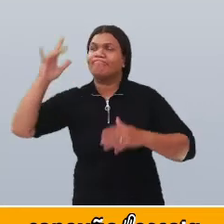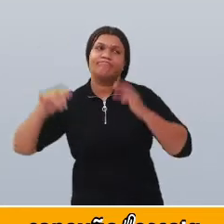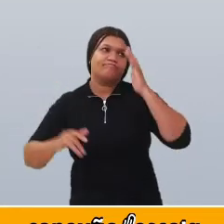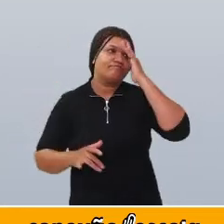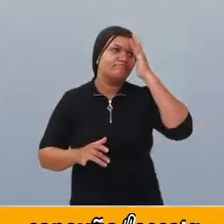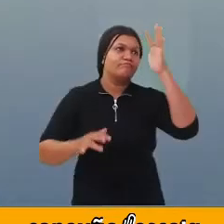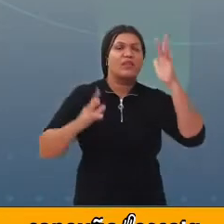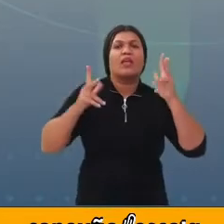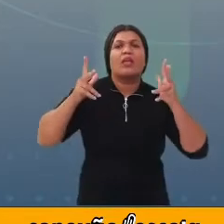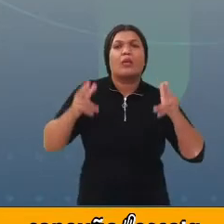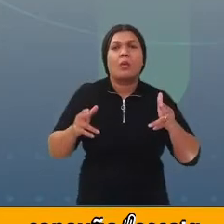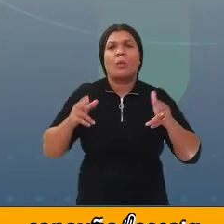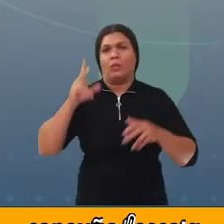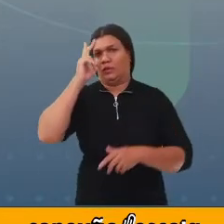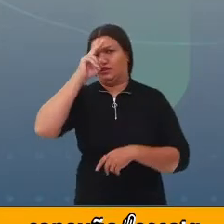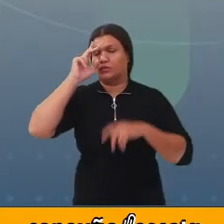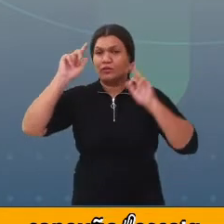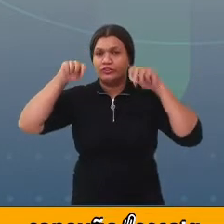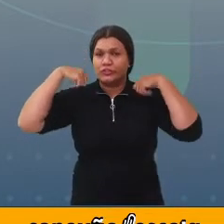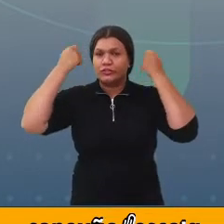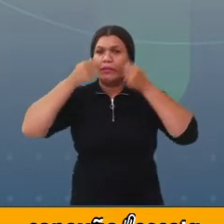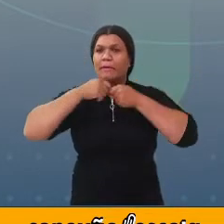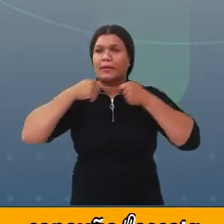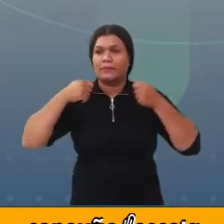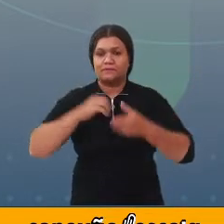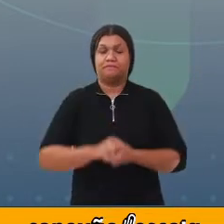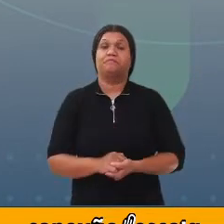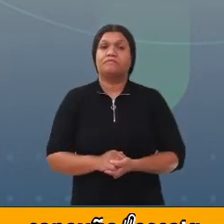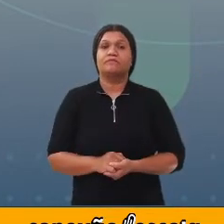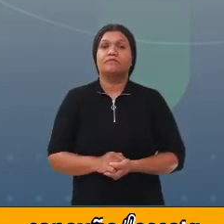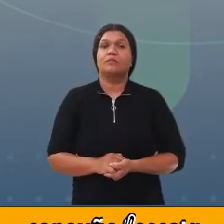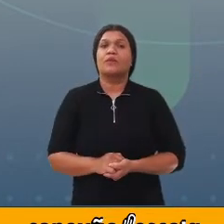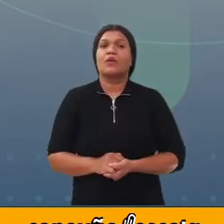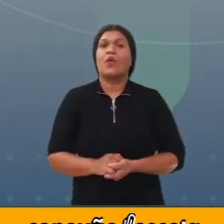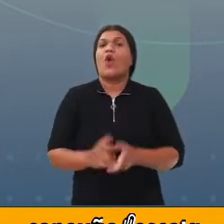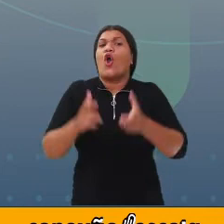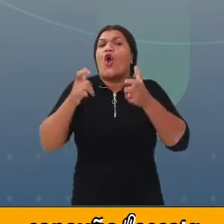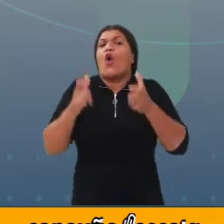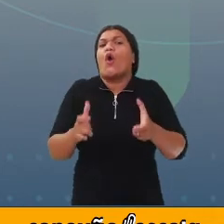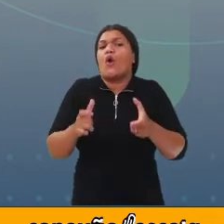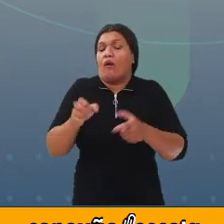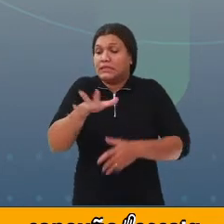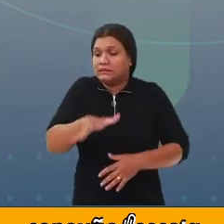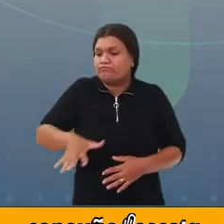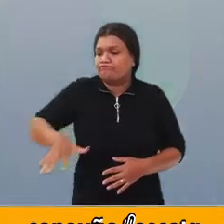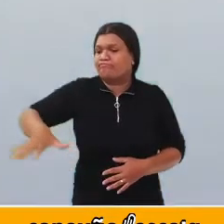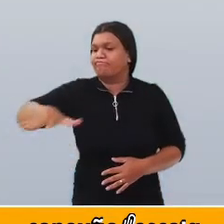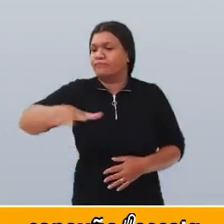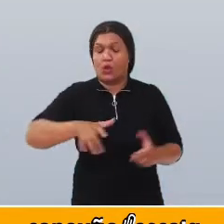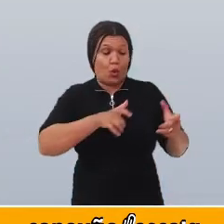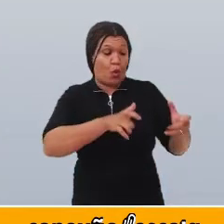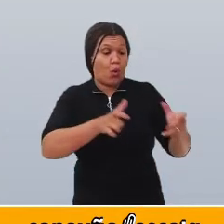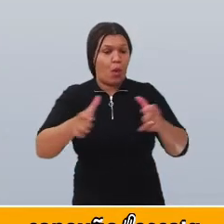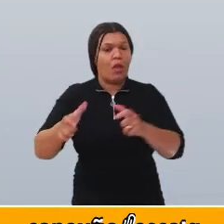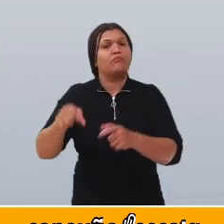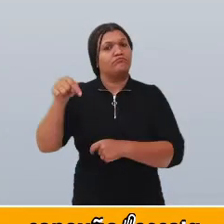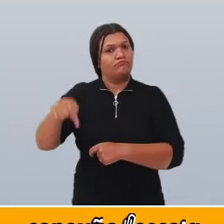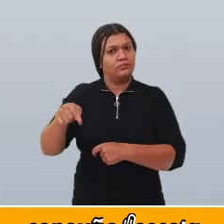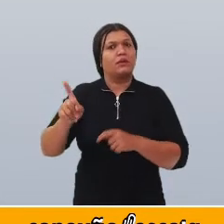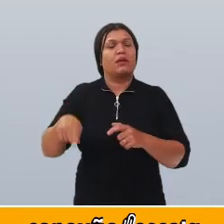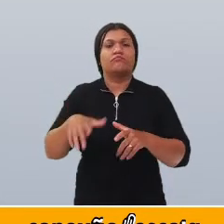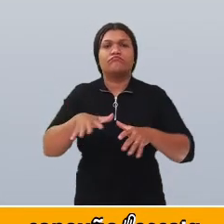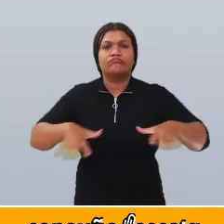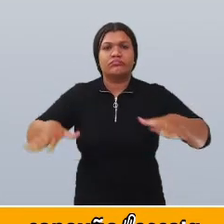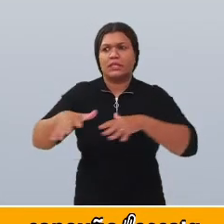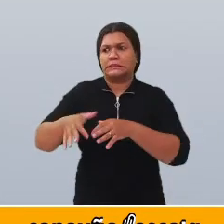como a história de Chapeuzinho. O cenário é o espaço, o lugar. E esse cenário é um